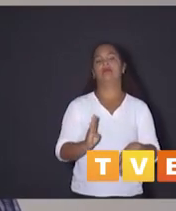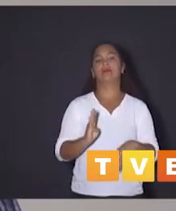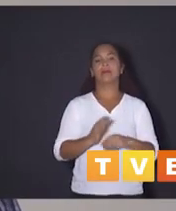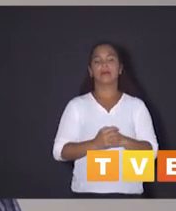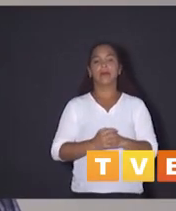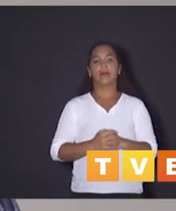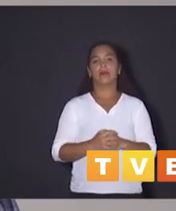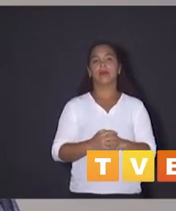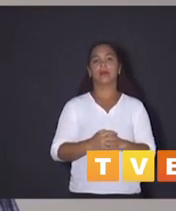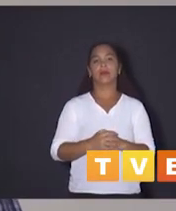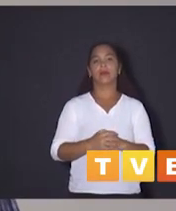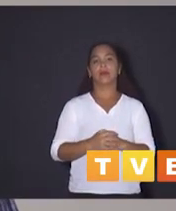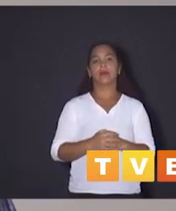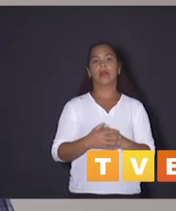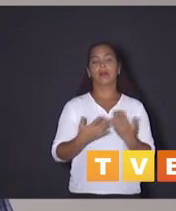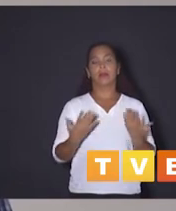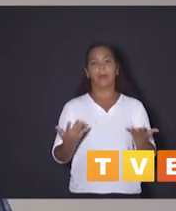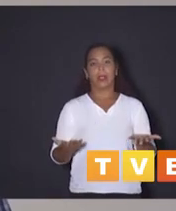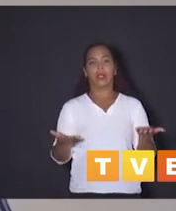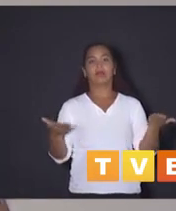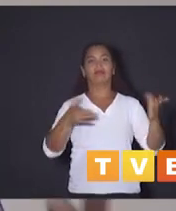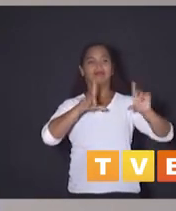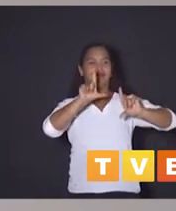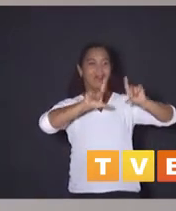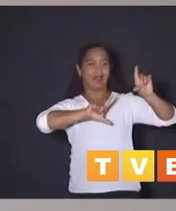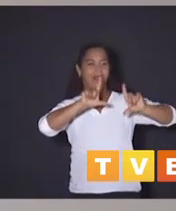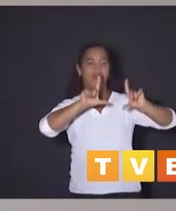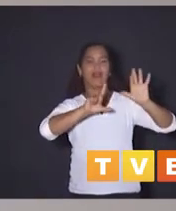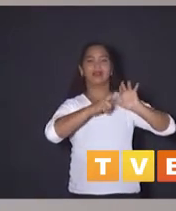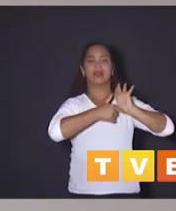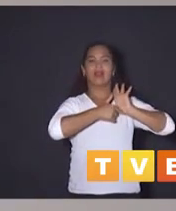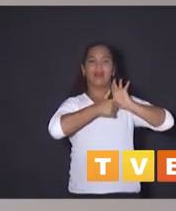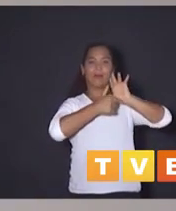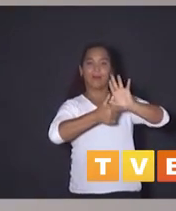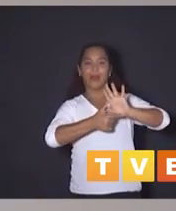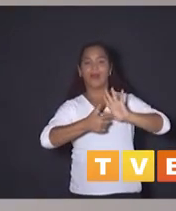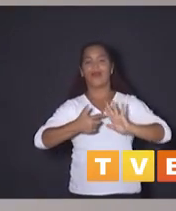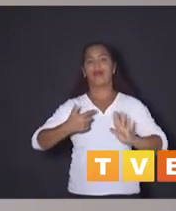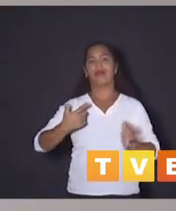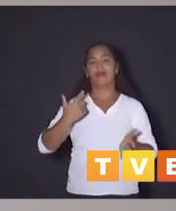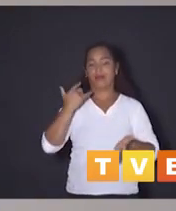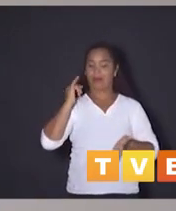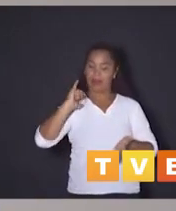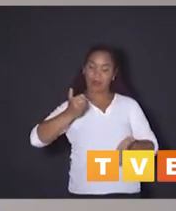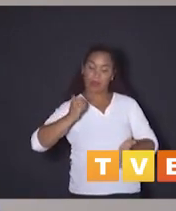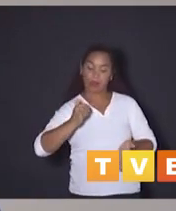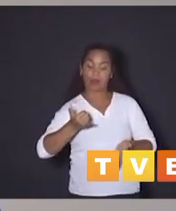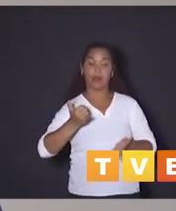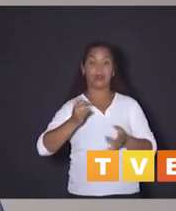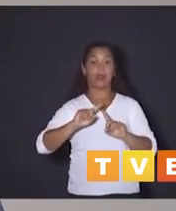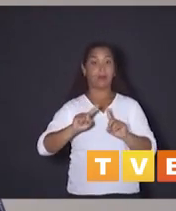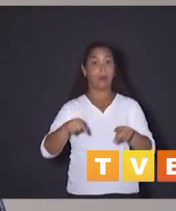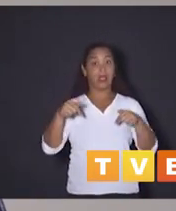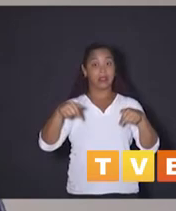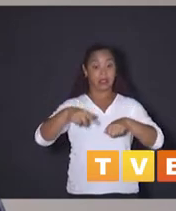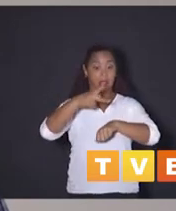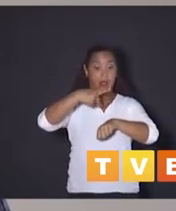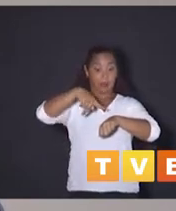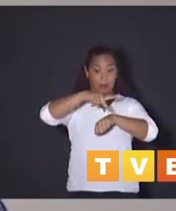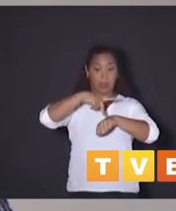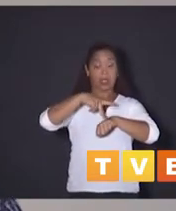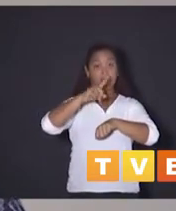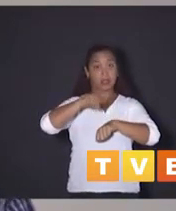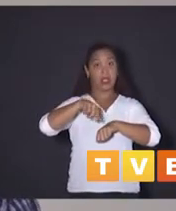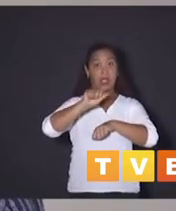aaa a mídia e apesar do que a história tentamos convencer nós vivemos num país é essencialmente agrícola nós